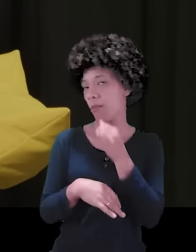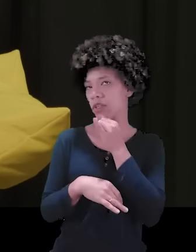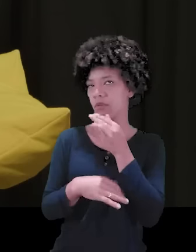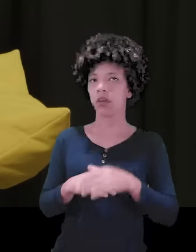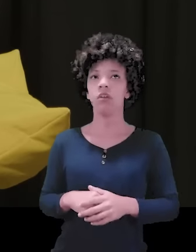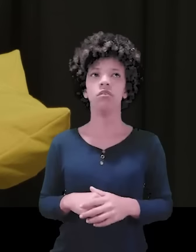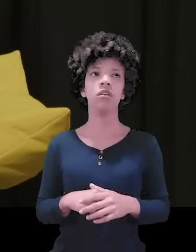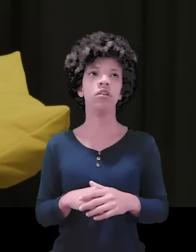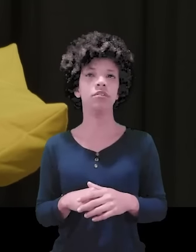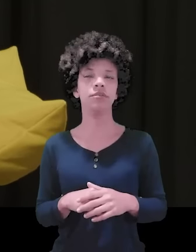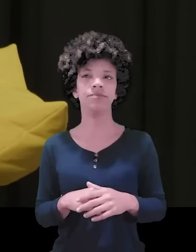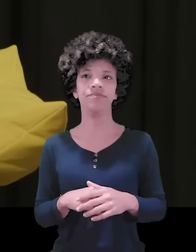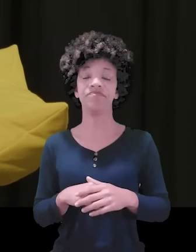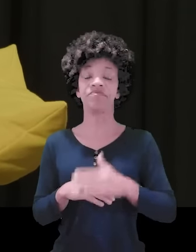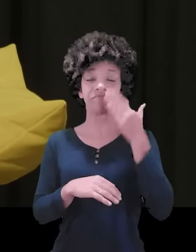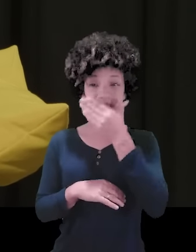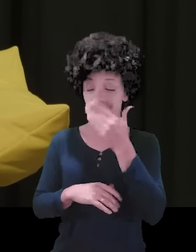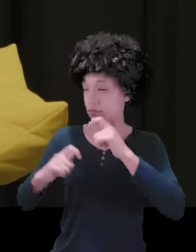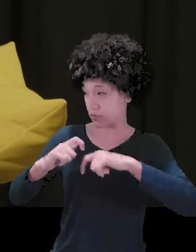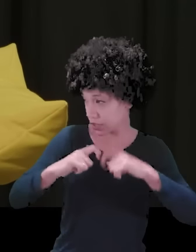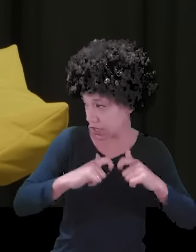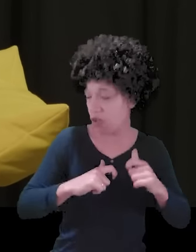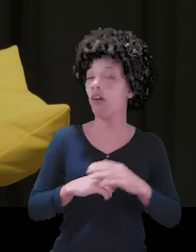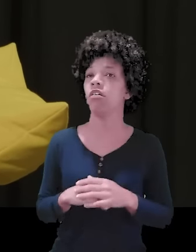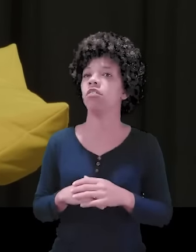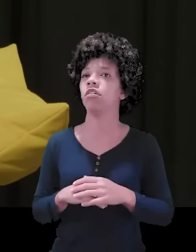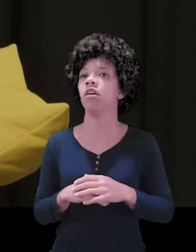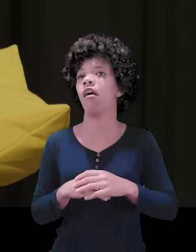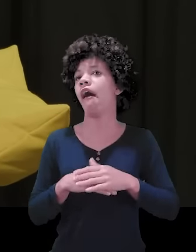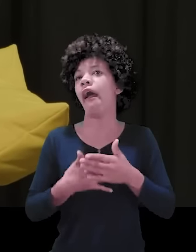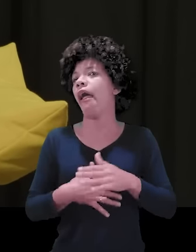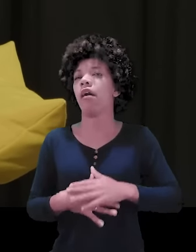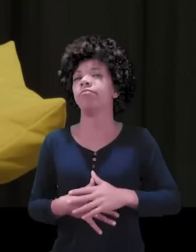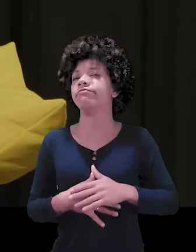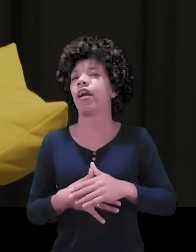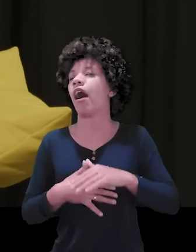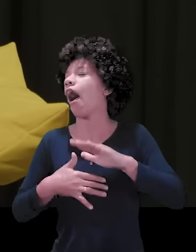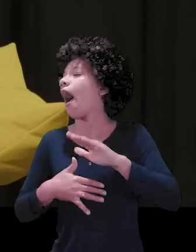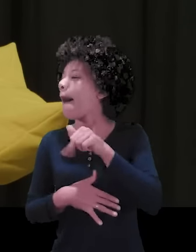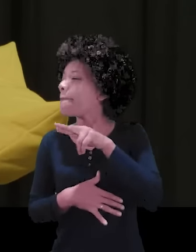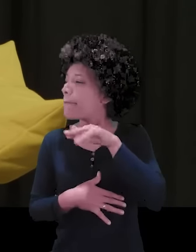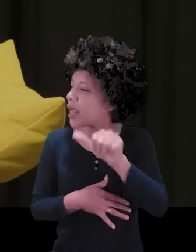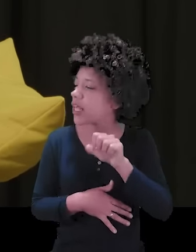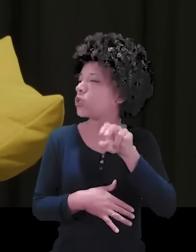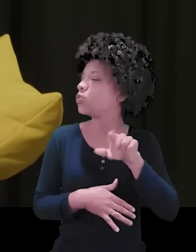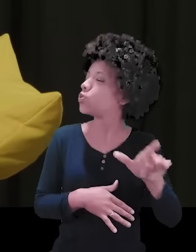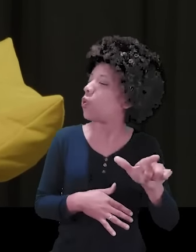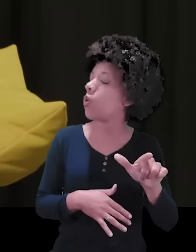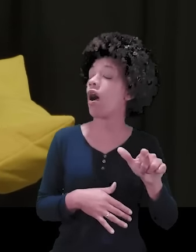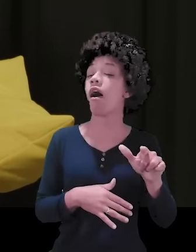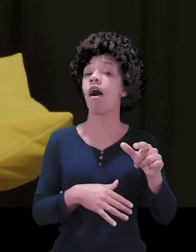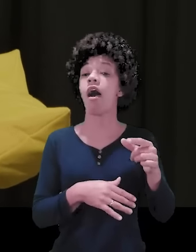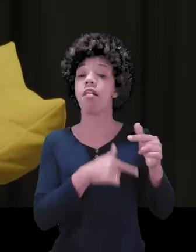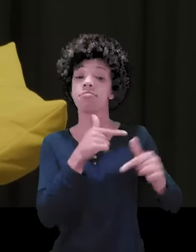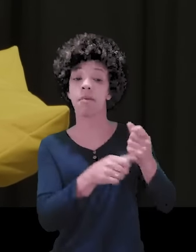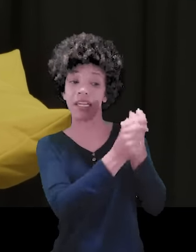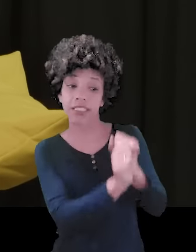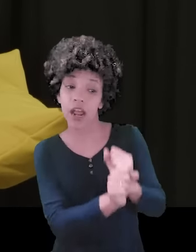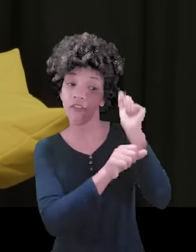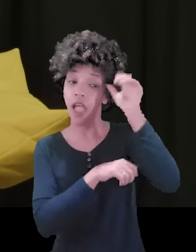coisa assim a constituição que você falou é América do Sul trabalho escravo é a África